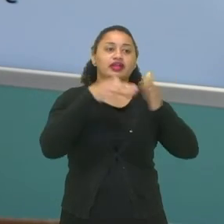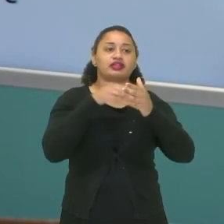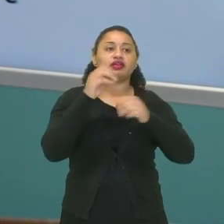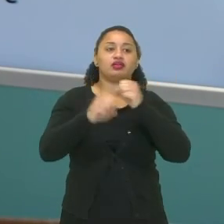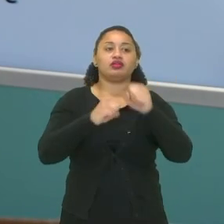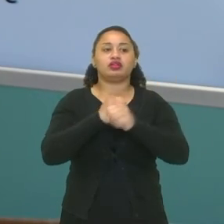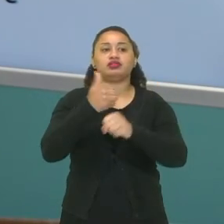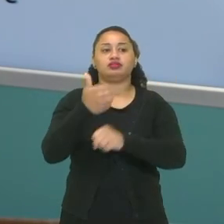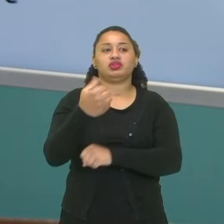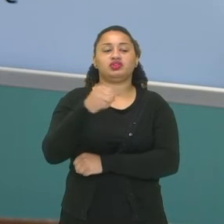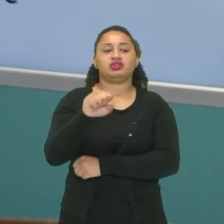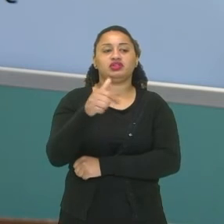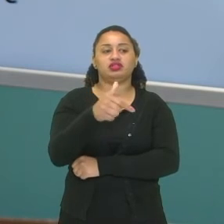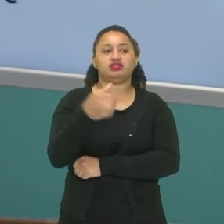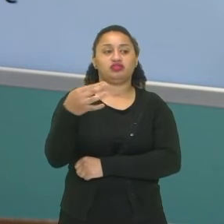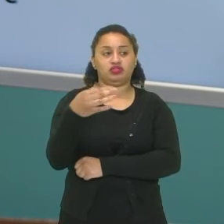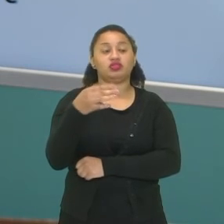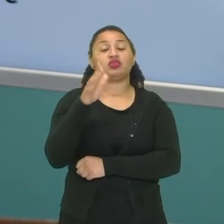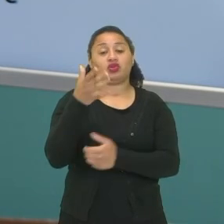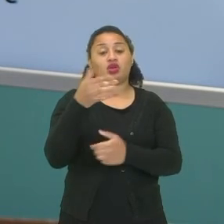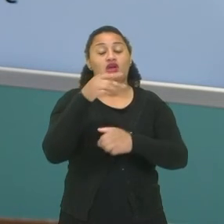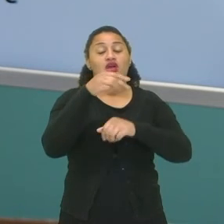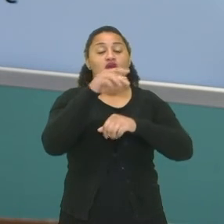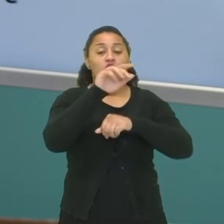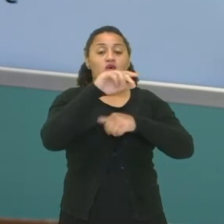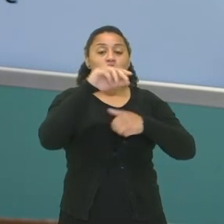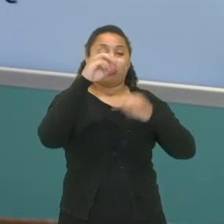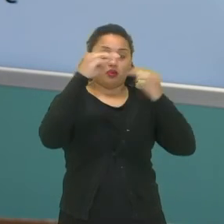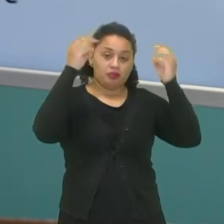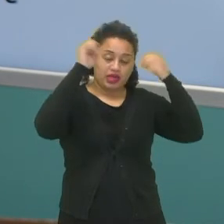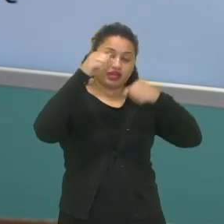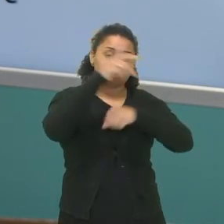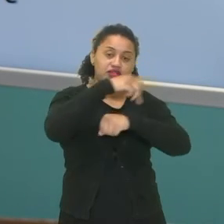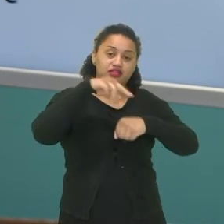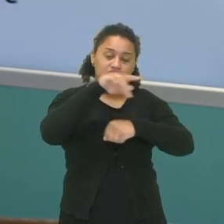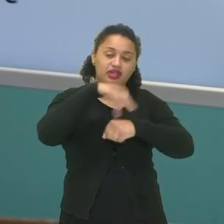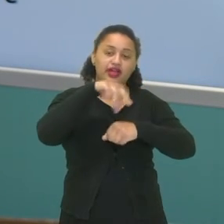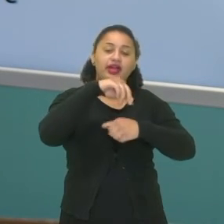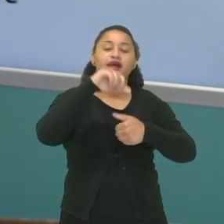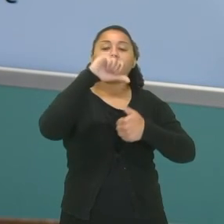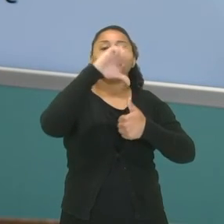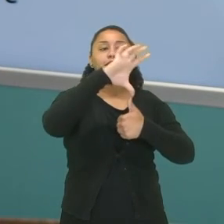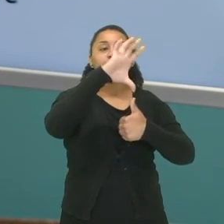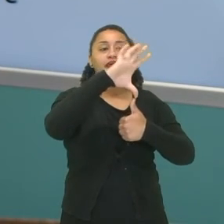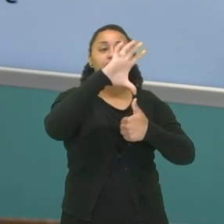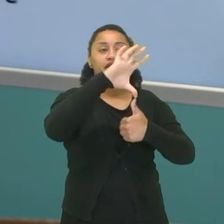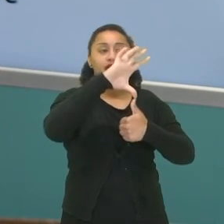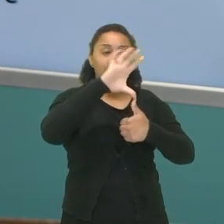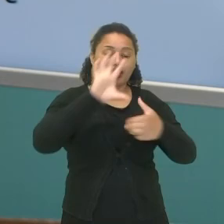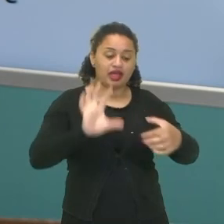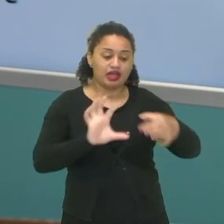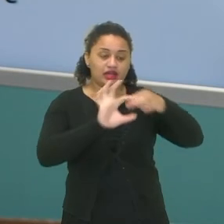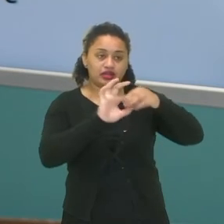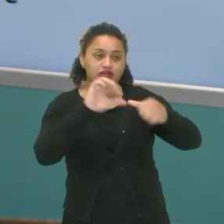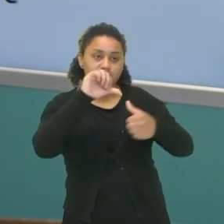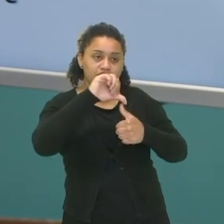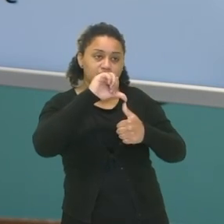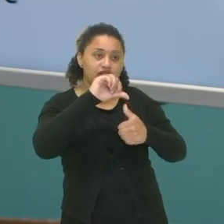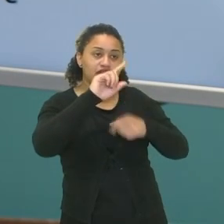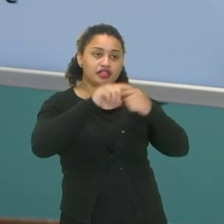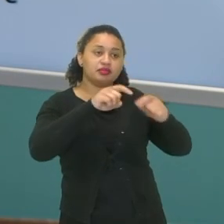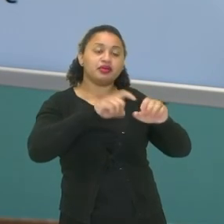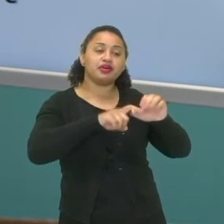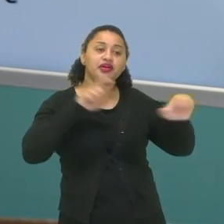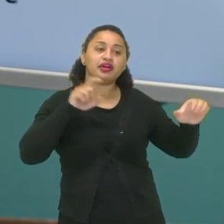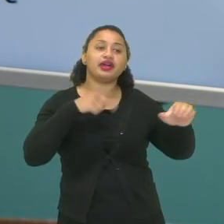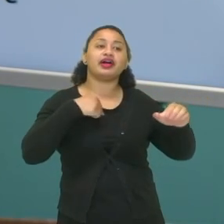1824. O México é um país da América do Norte e a América Central unida até 1824, quando proclamou a sua independência com